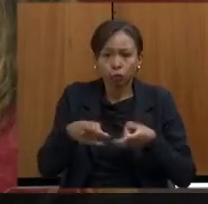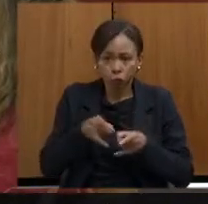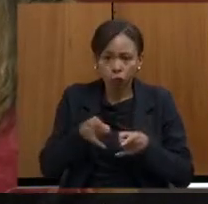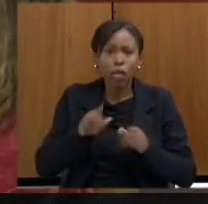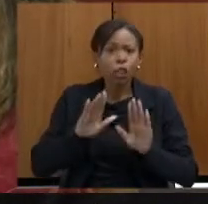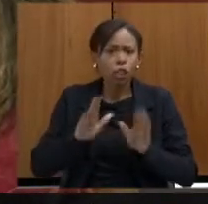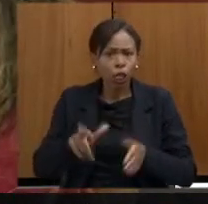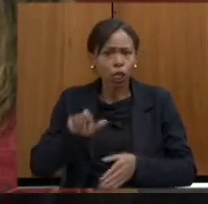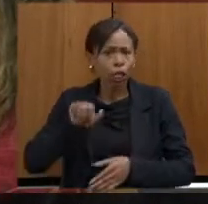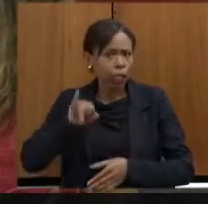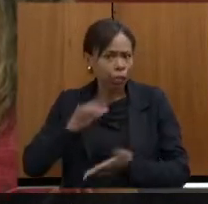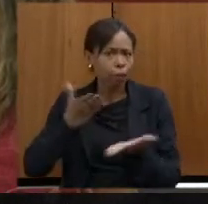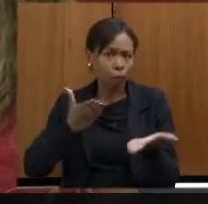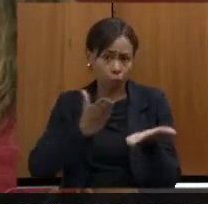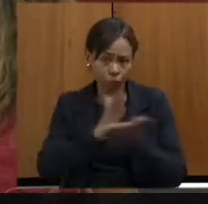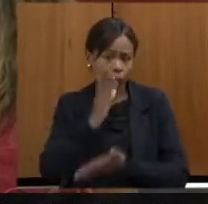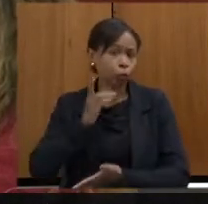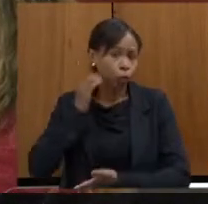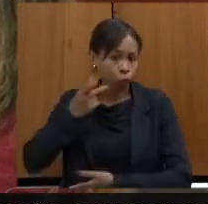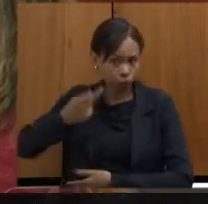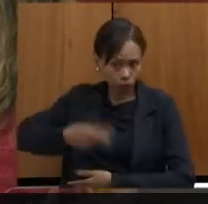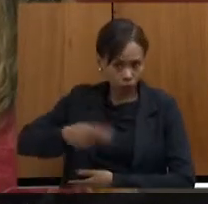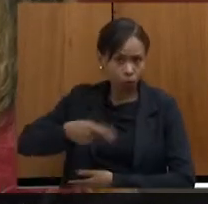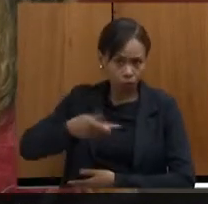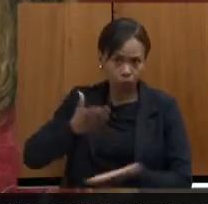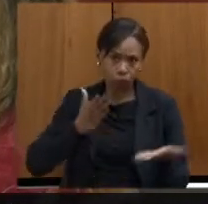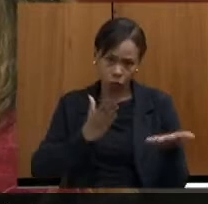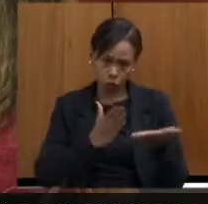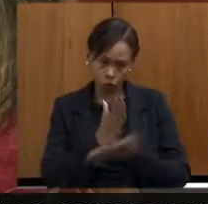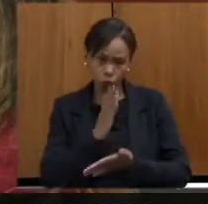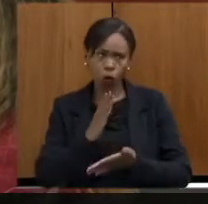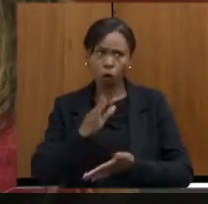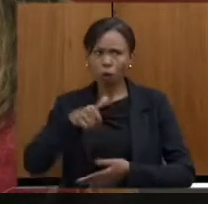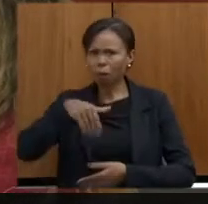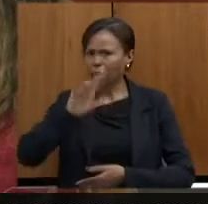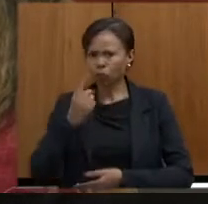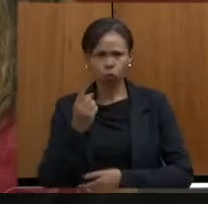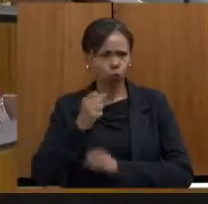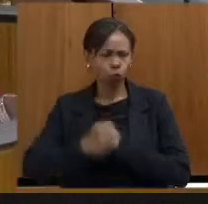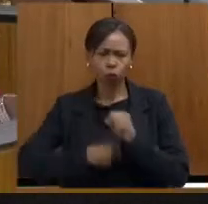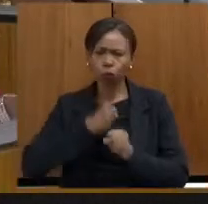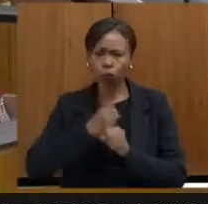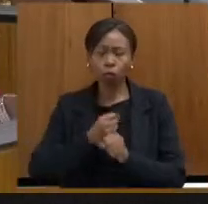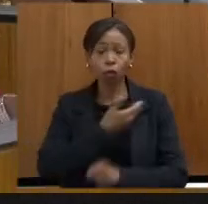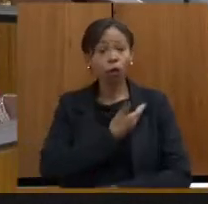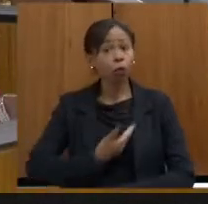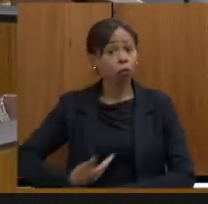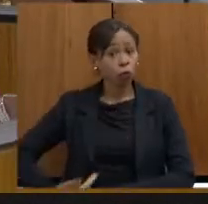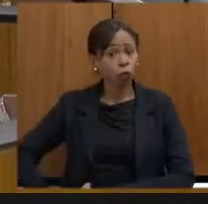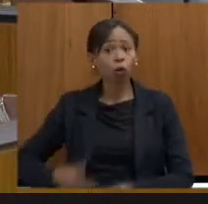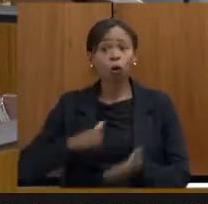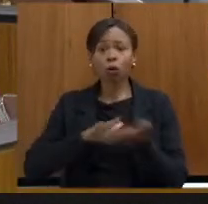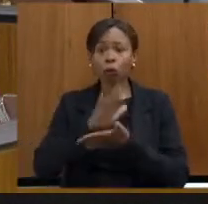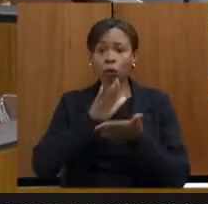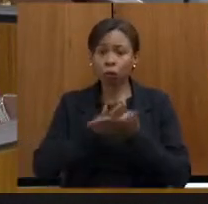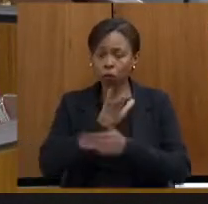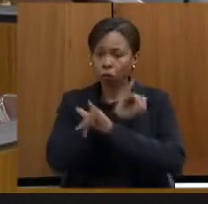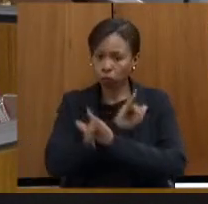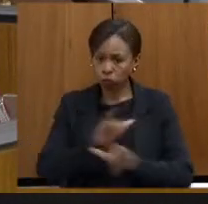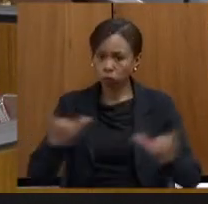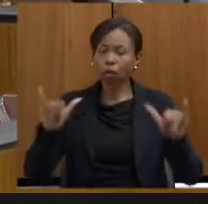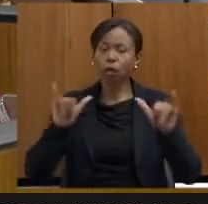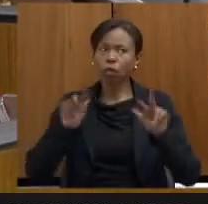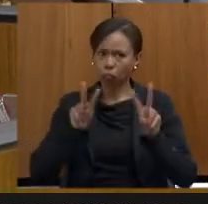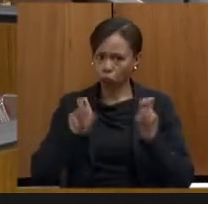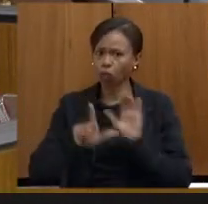foi aprovada pelos deputados e deputadas dessa casa há mais de um ano. O governador fez publicação sobre ela,